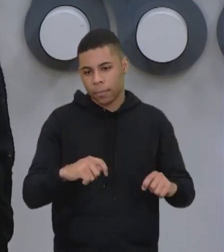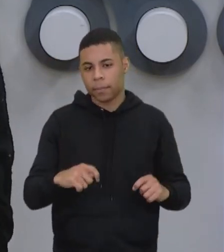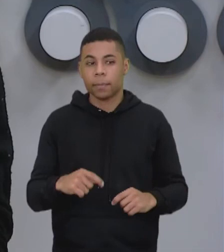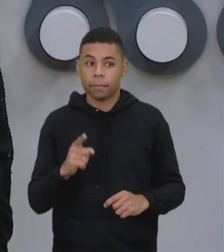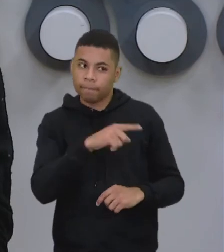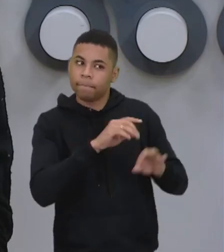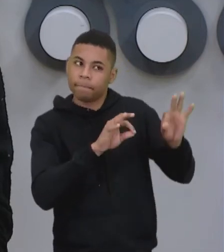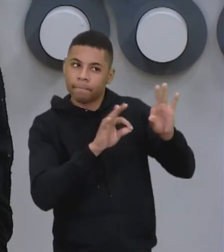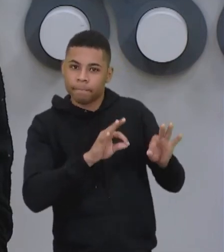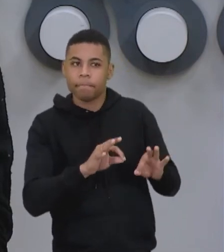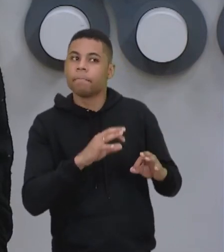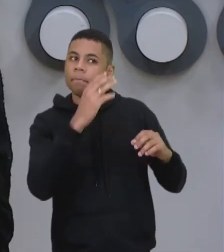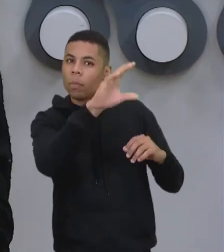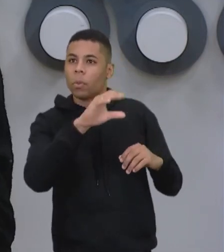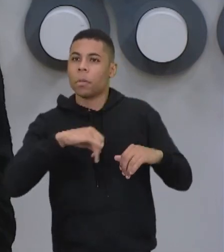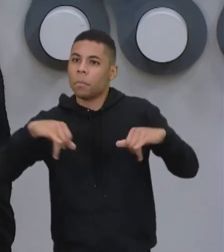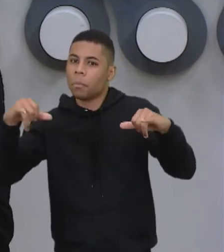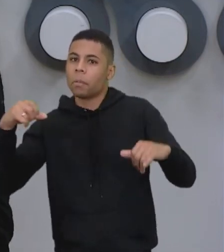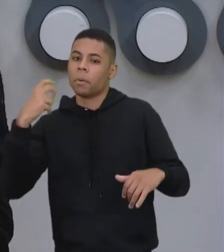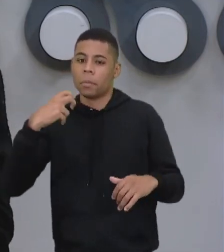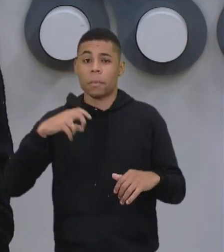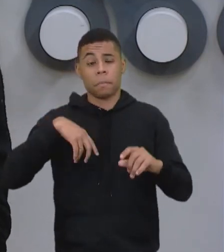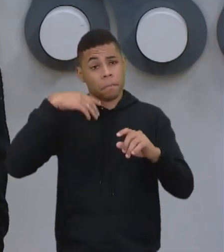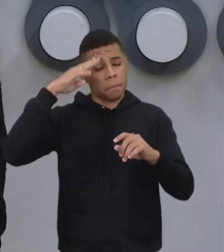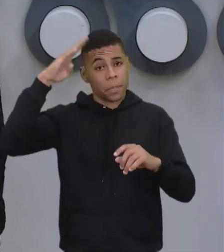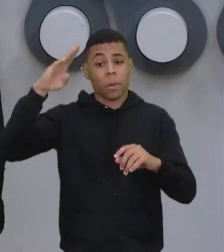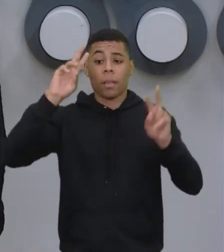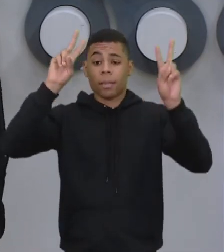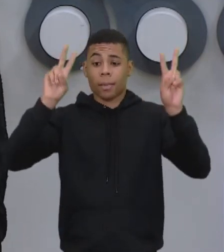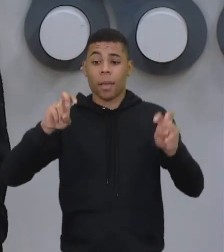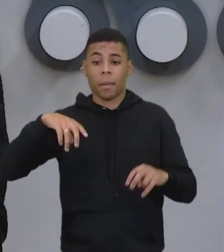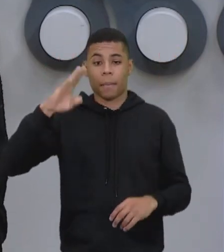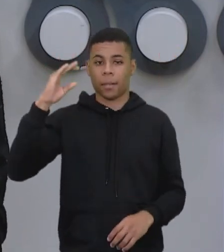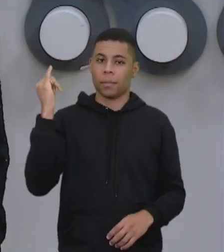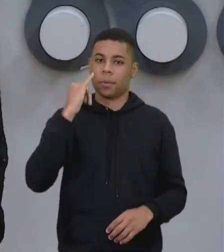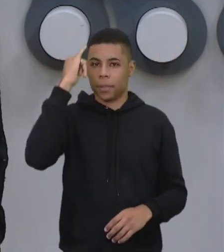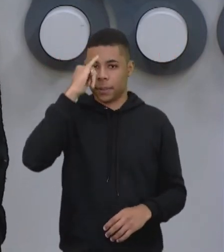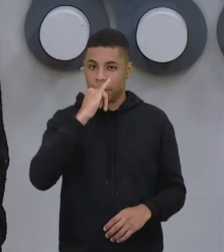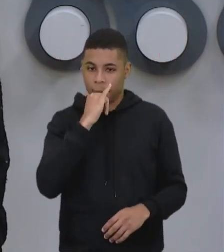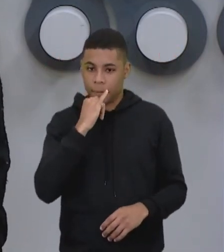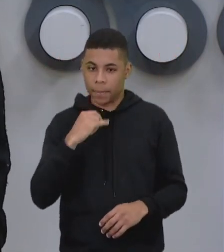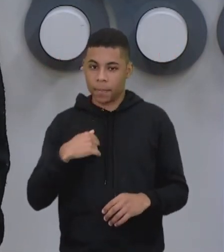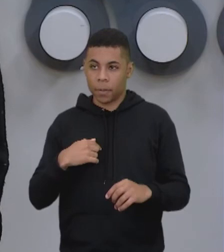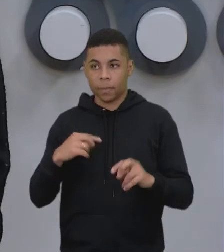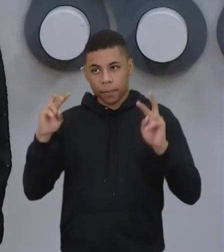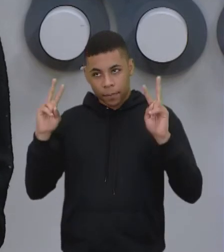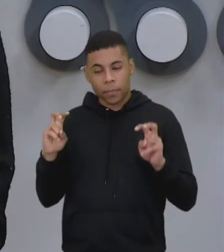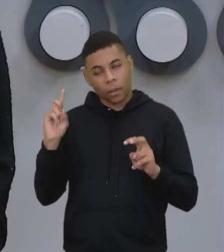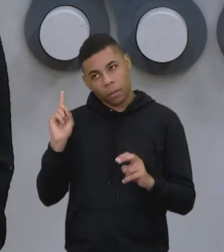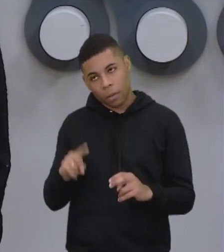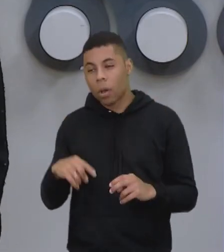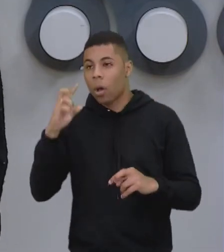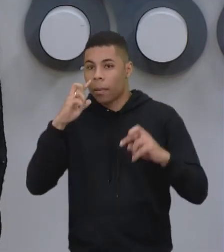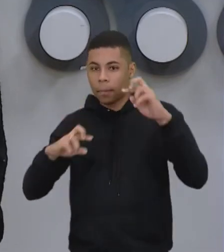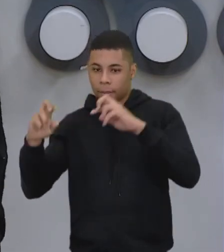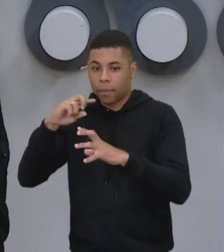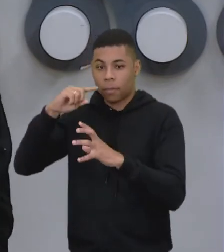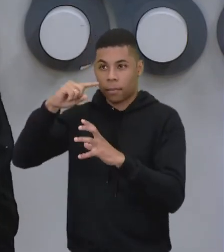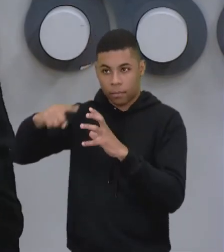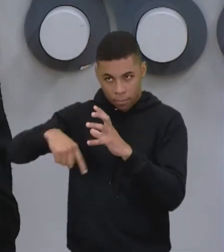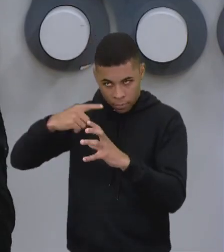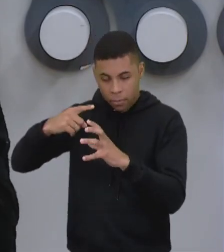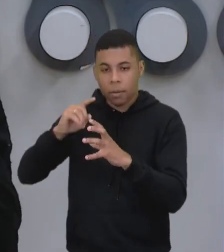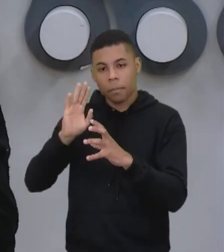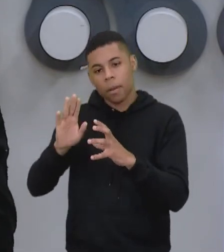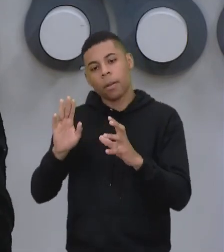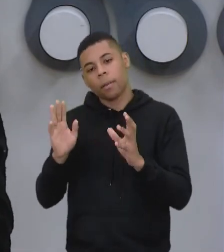editorial, principalmente aos temas mais importantes, como no meu caso é Observatório Nacional, os temas nacionais,